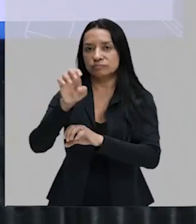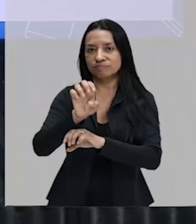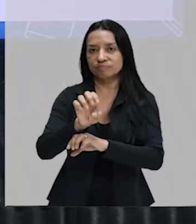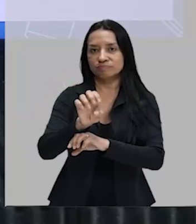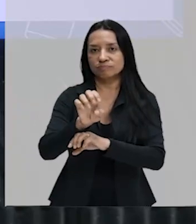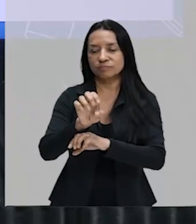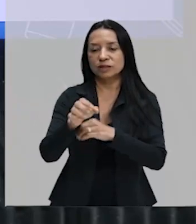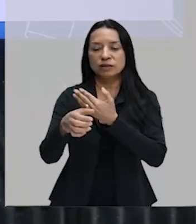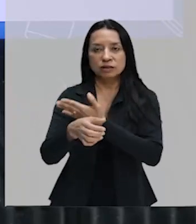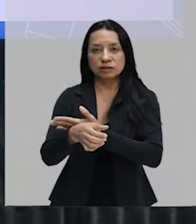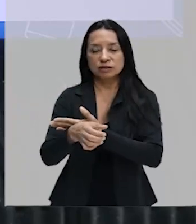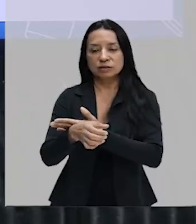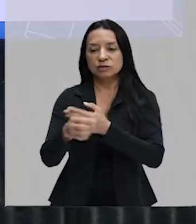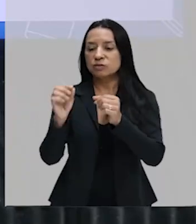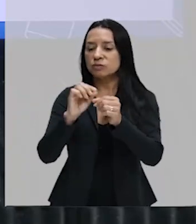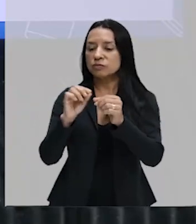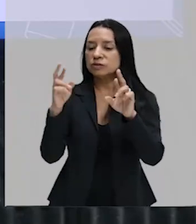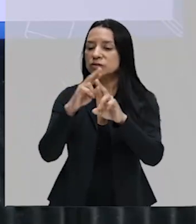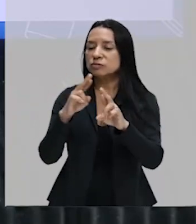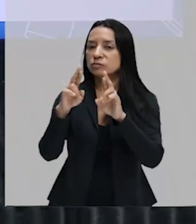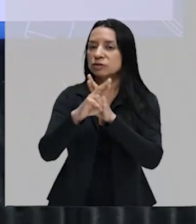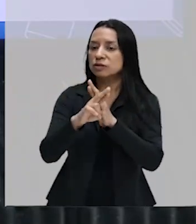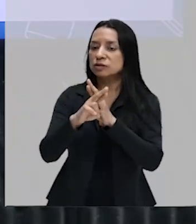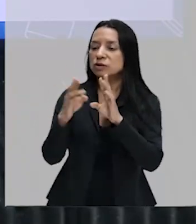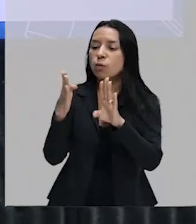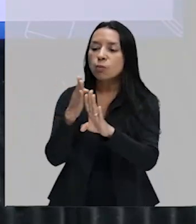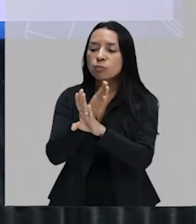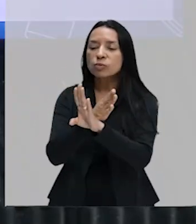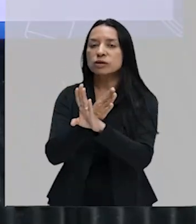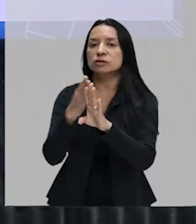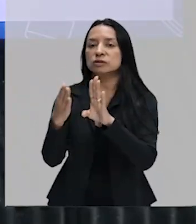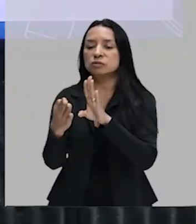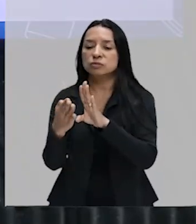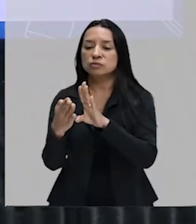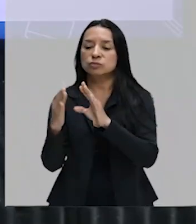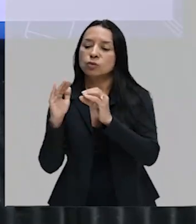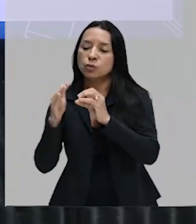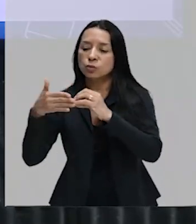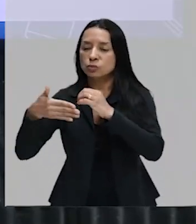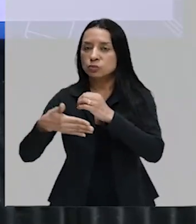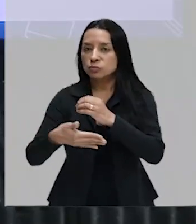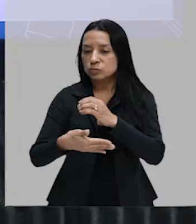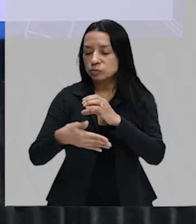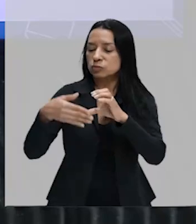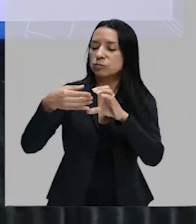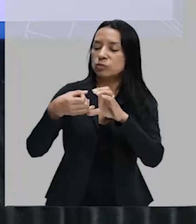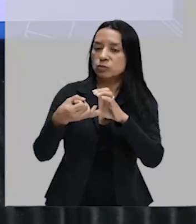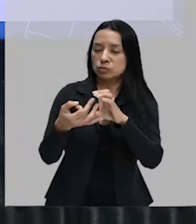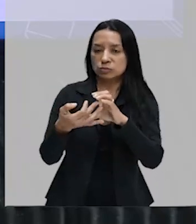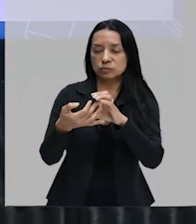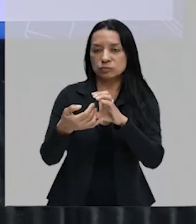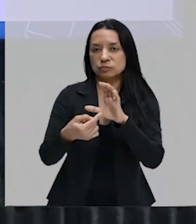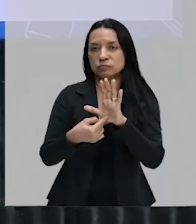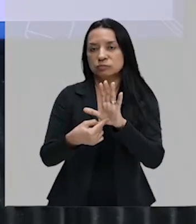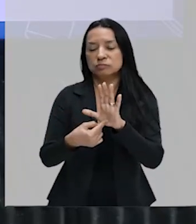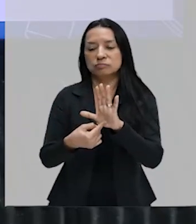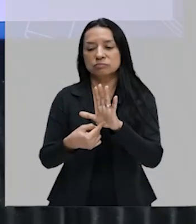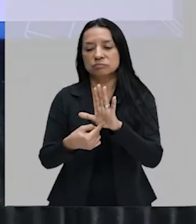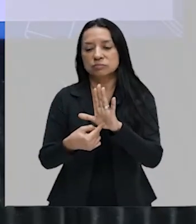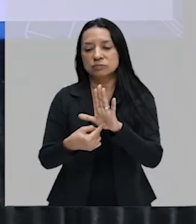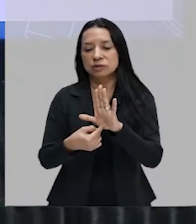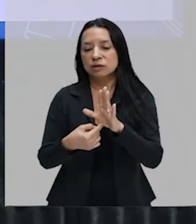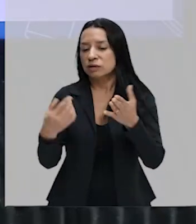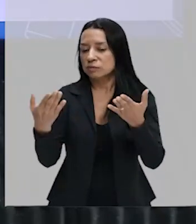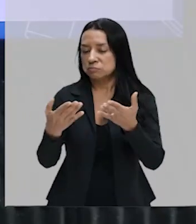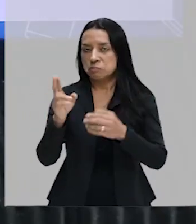estou estabelecendo uma relação entre conjuntos. Na verdade, um subconjunto de um conjunto dado. E olha, eu não vou poder